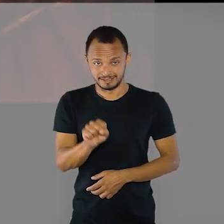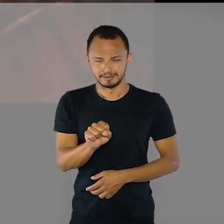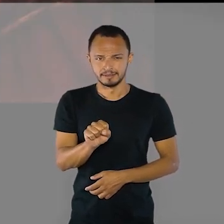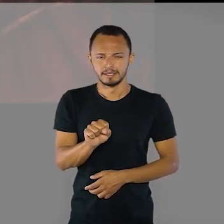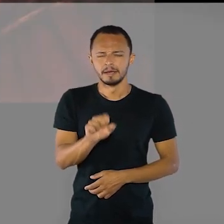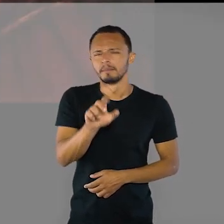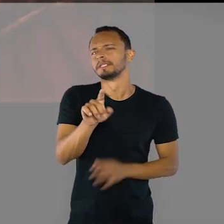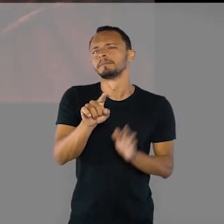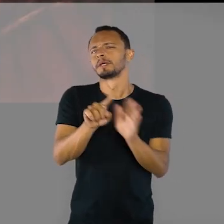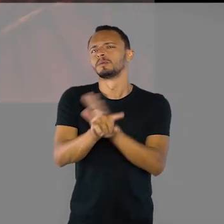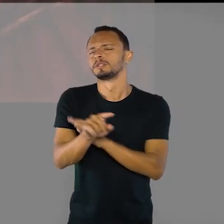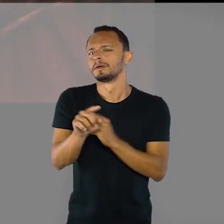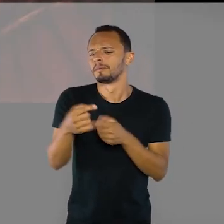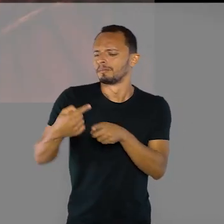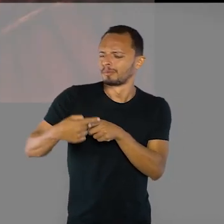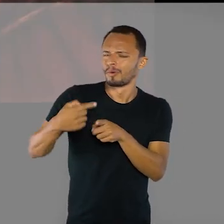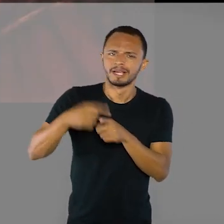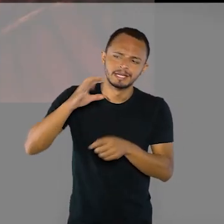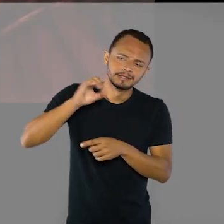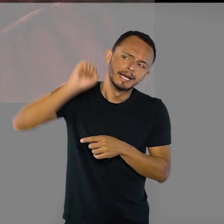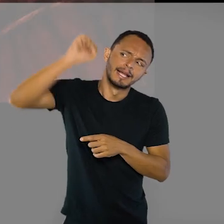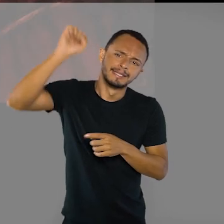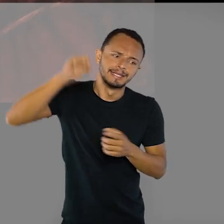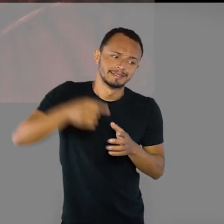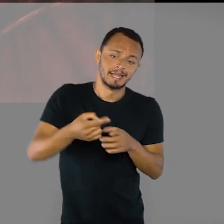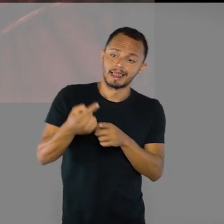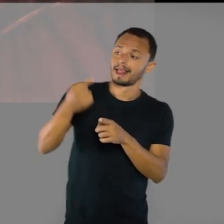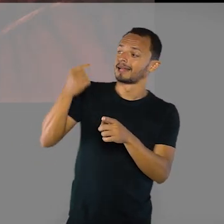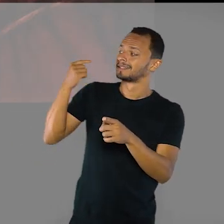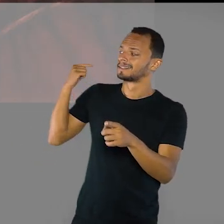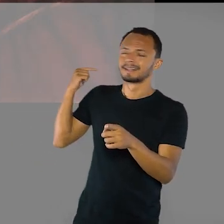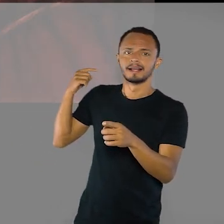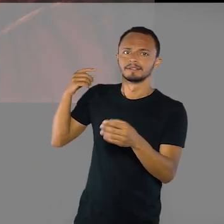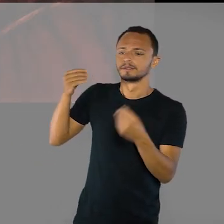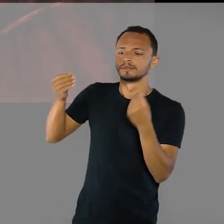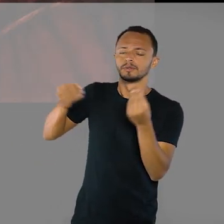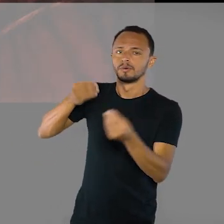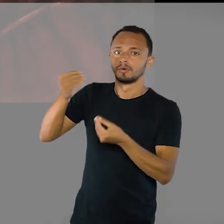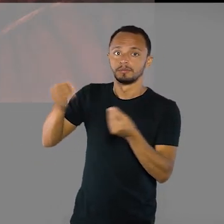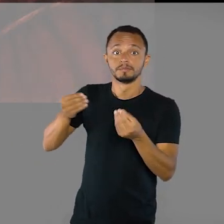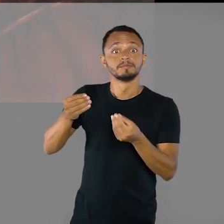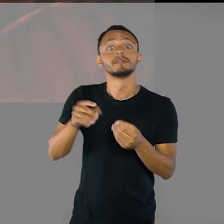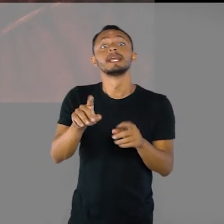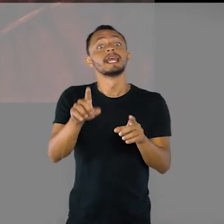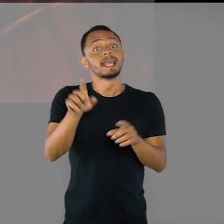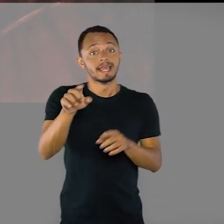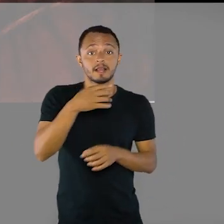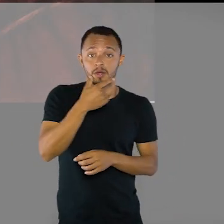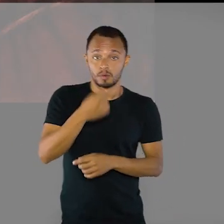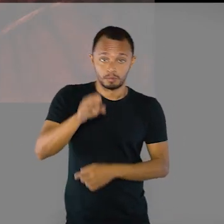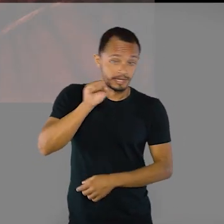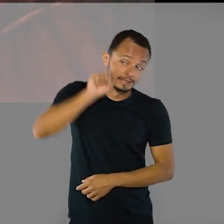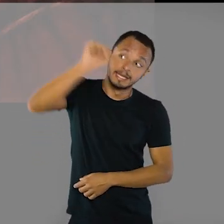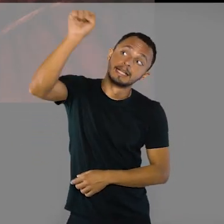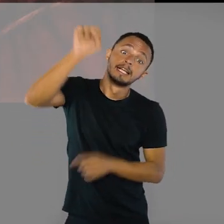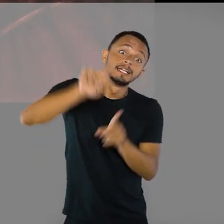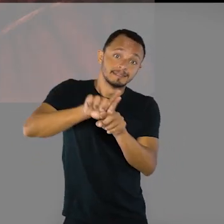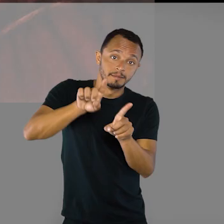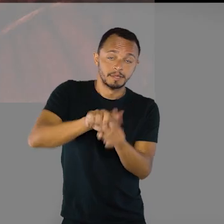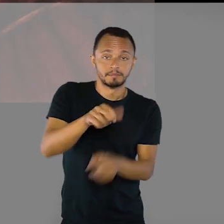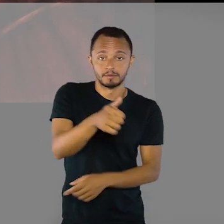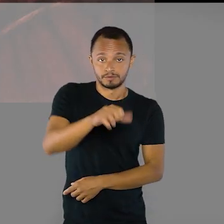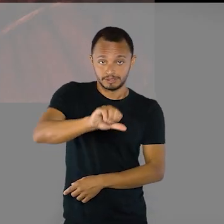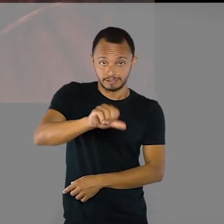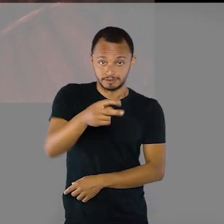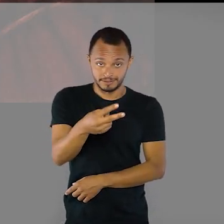né? Tiradentes é uma dessas figuras também sequestradas e reevocadas nesses momentos de efemérides, principalmente em